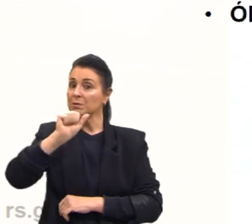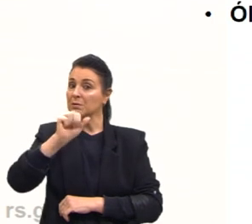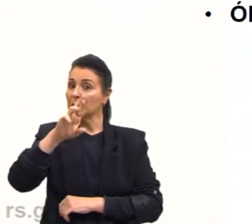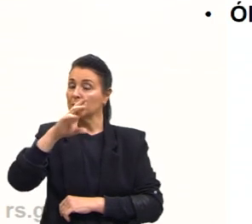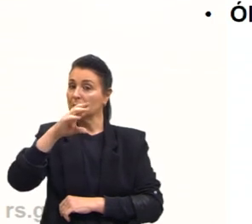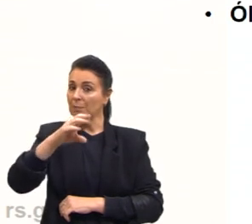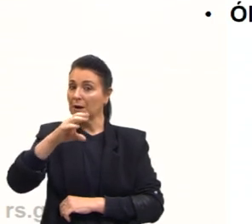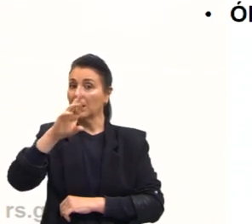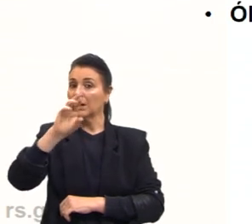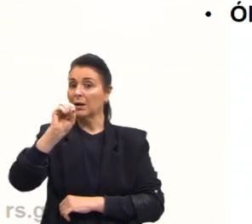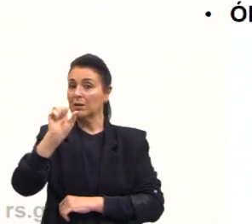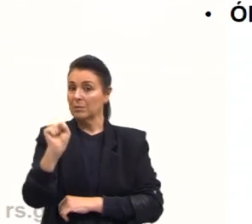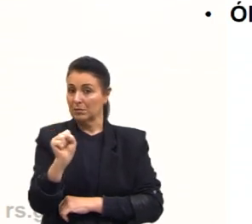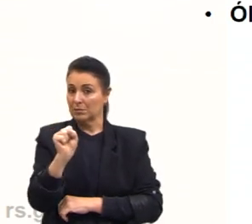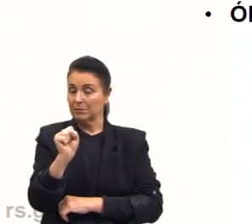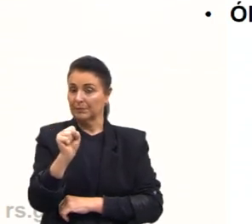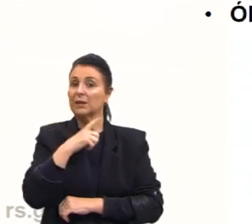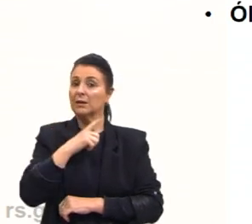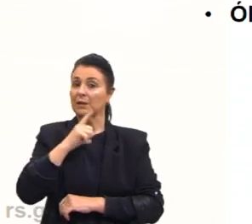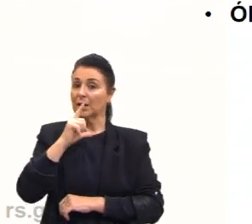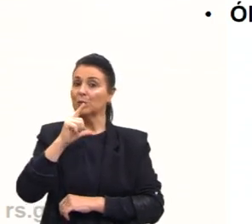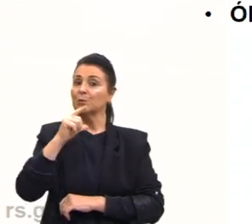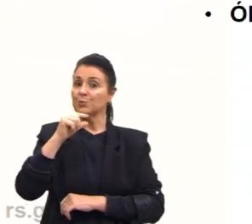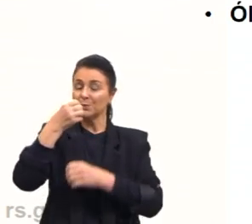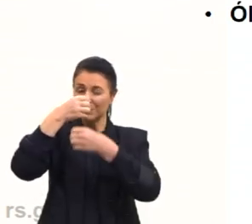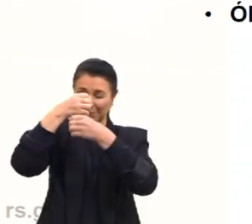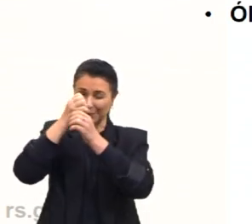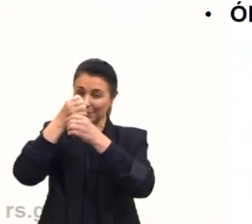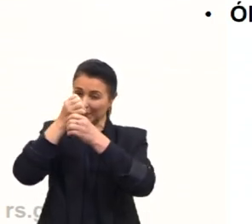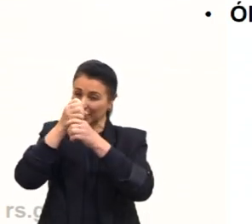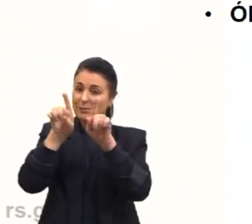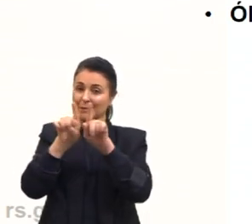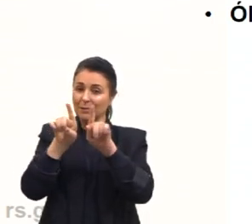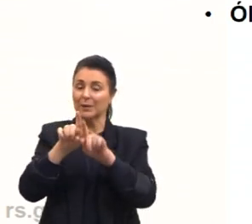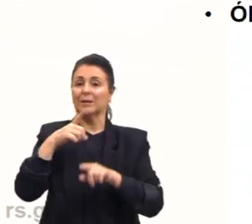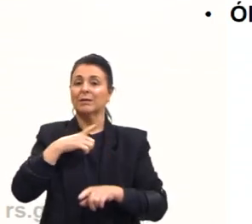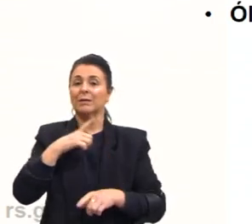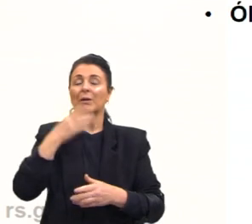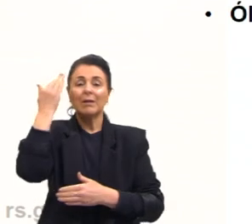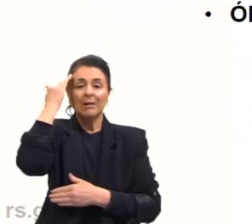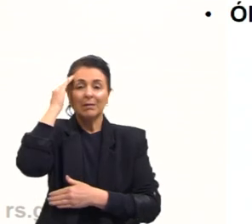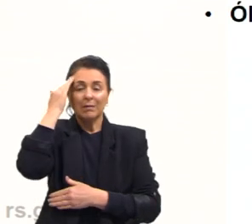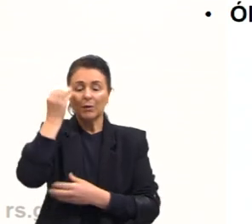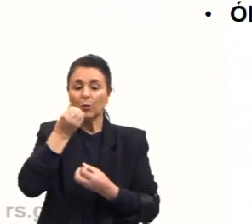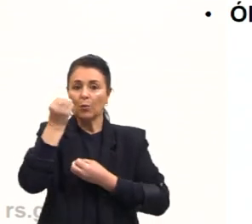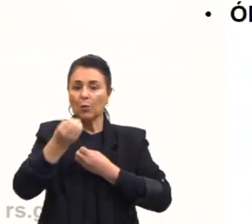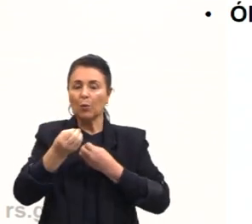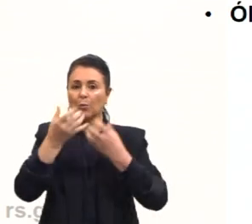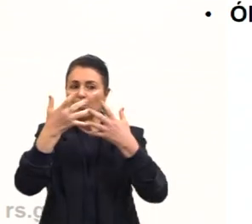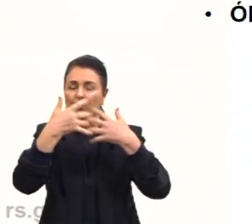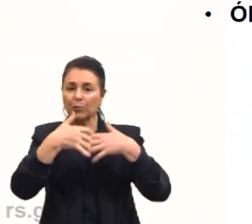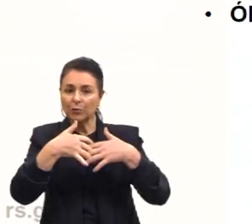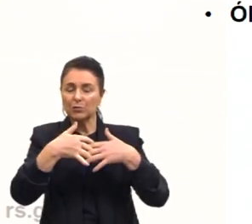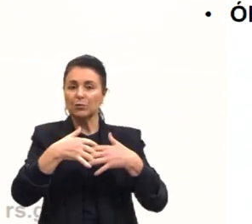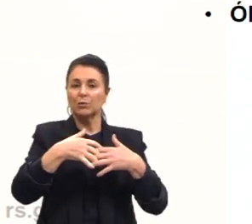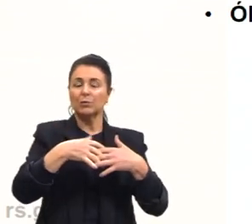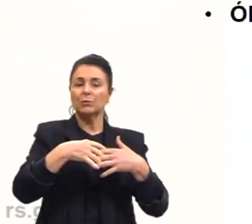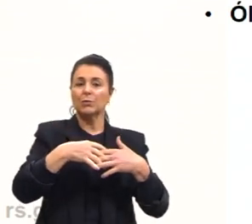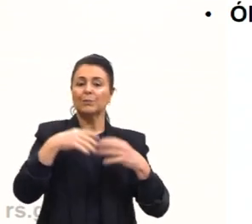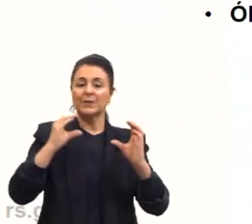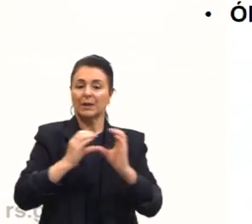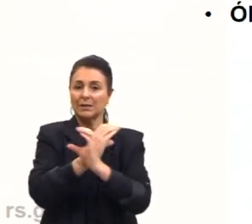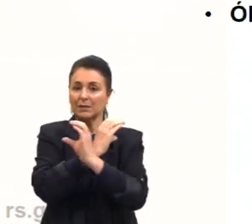questão dos micronutrientes também né então partindo disso entendendo como que funciona aí as que as calorias